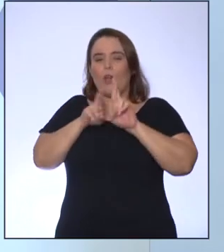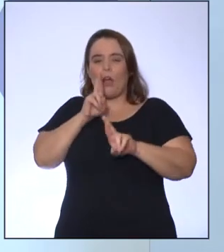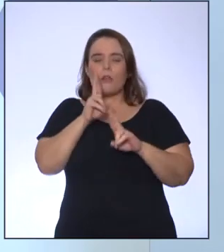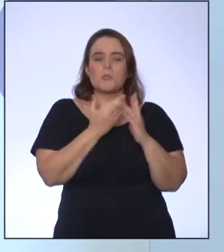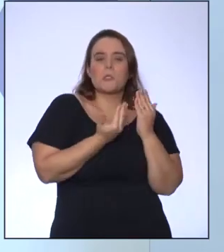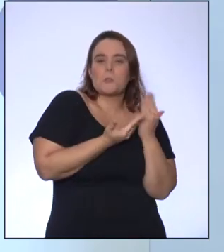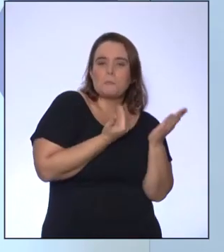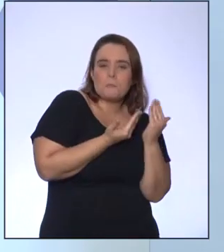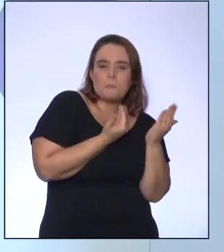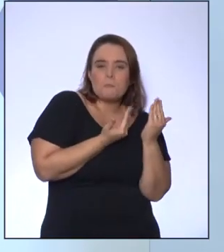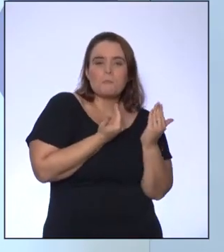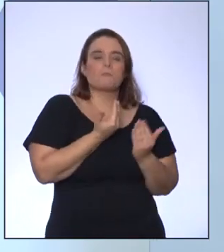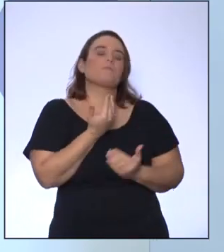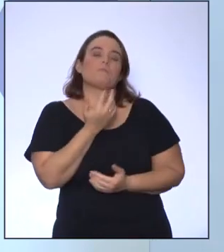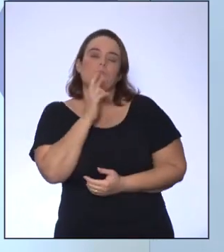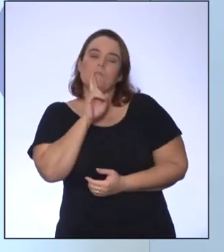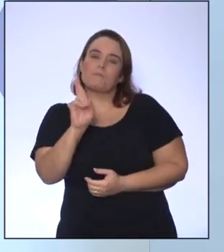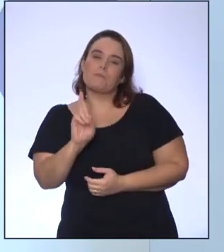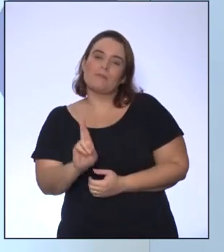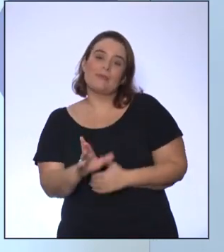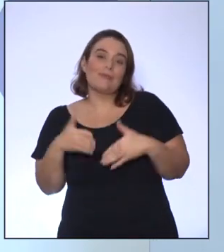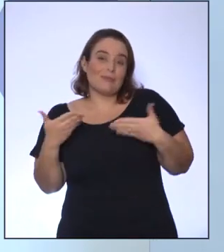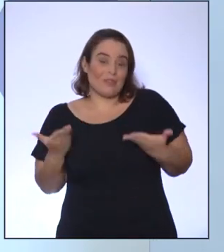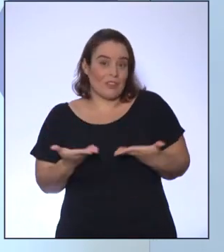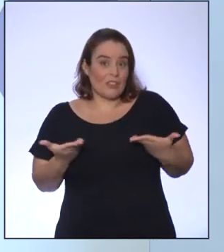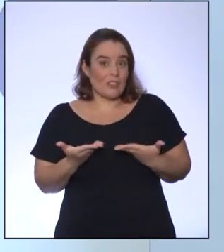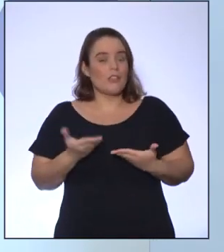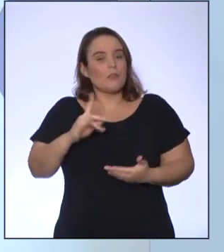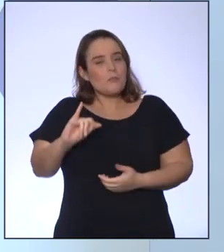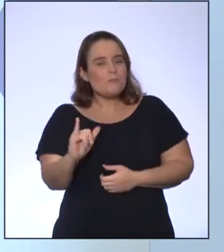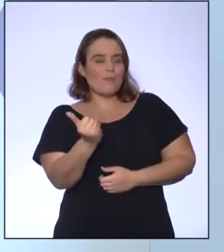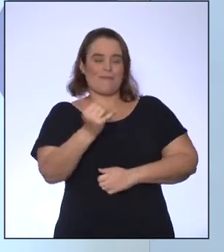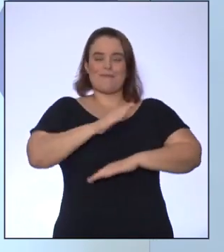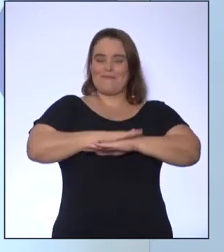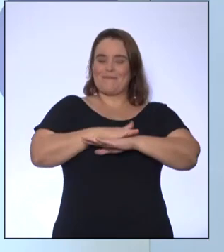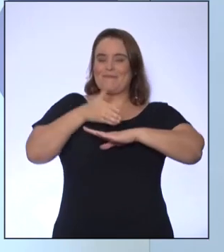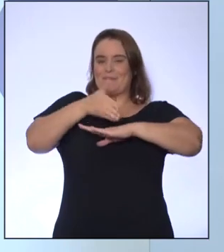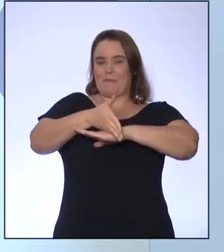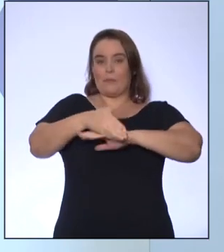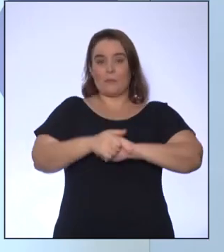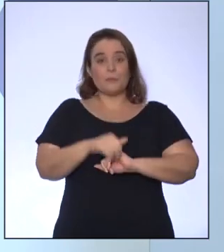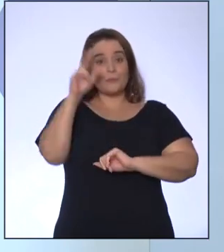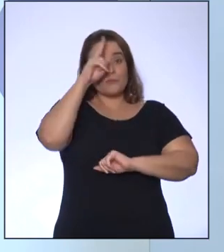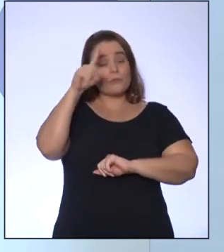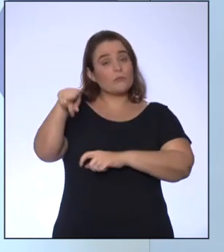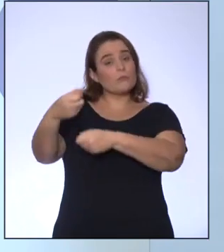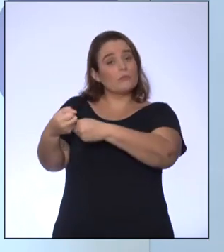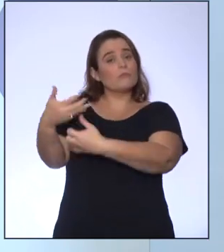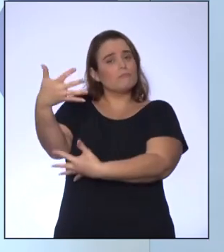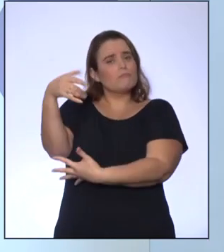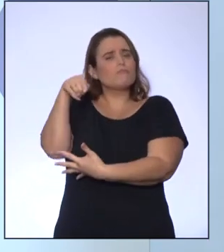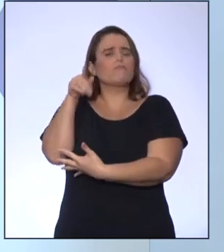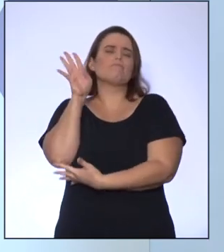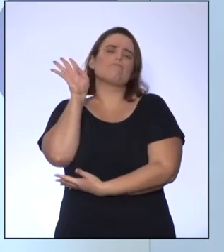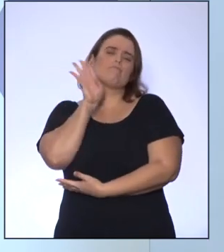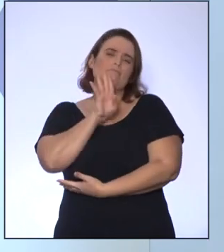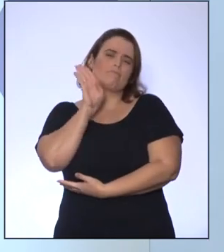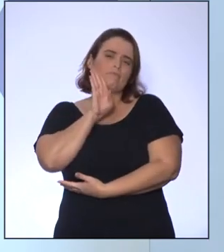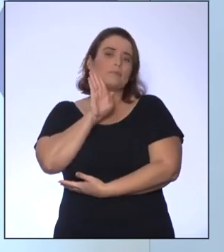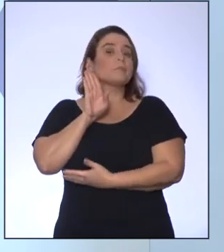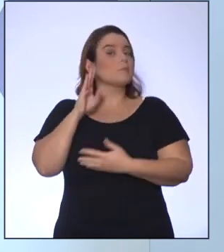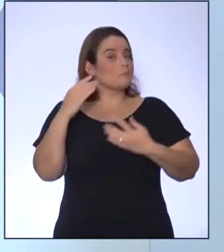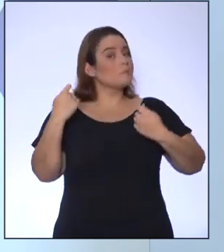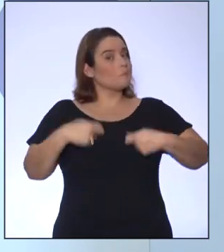sobre algumas respostas. Então, é o momento de participar. Lembrando que o chat é uma ferramenta super bacana e que nós devemos usar